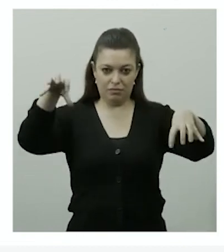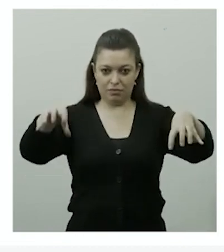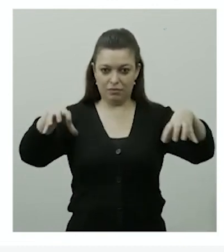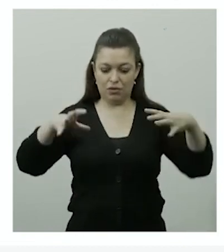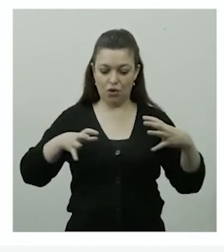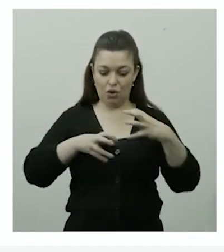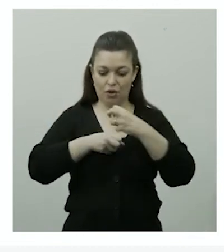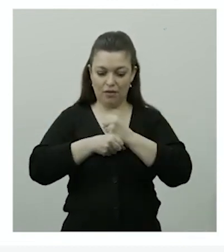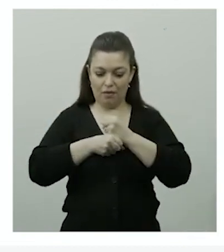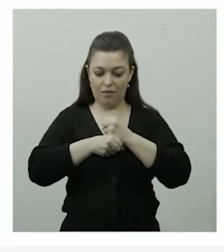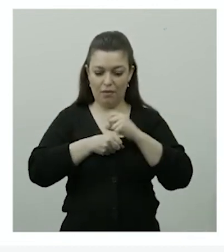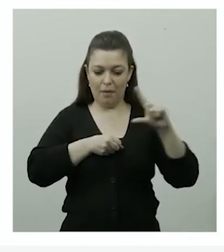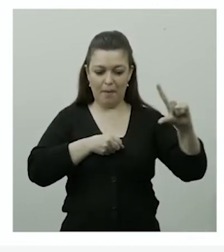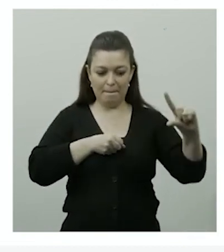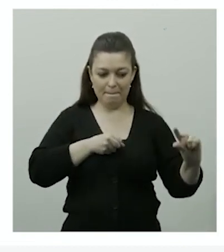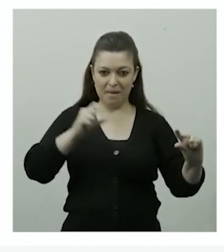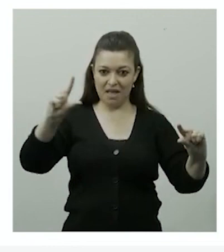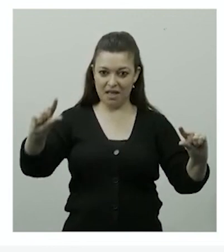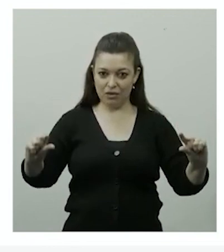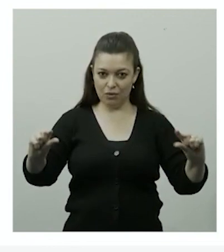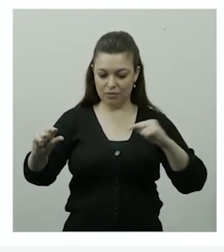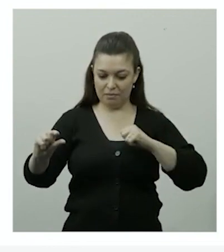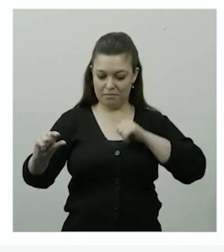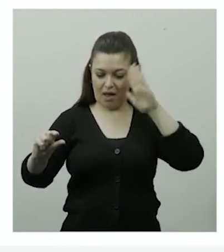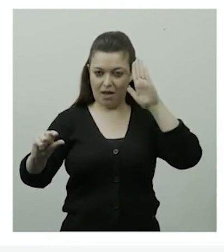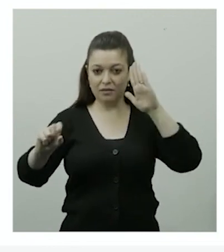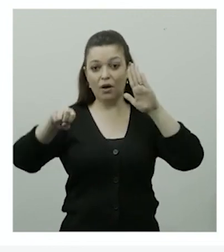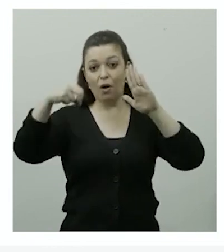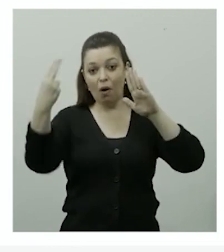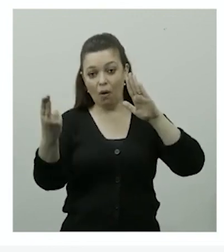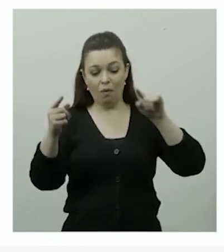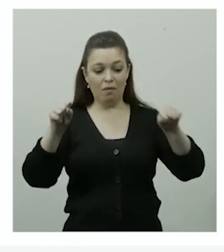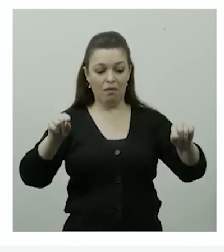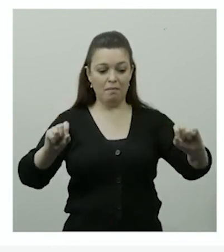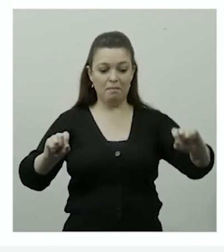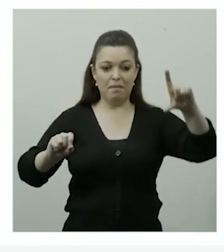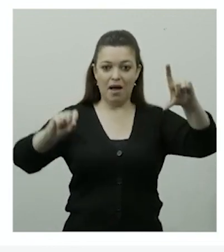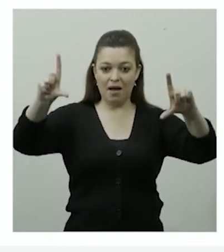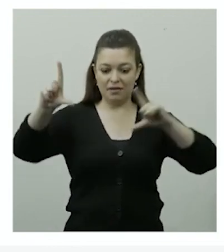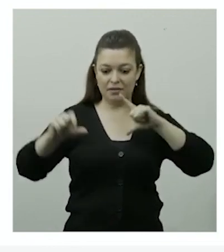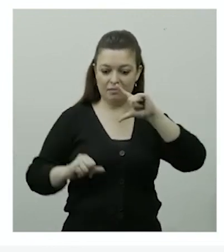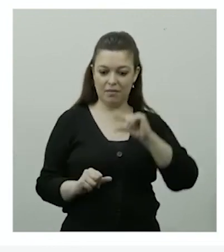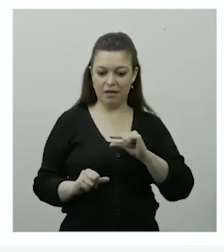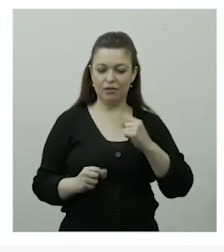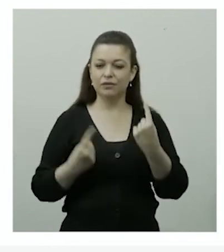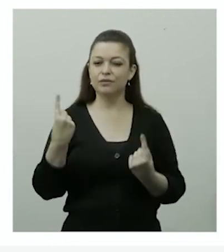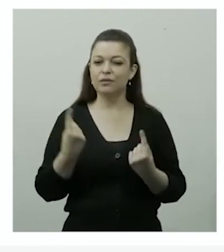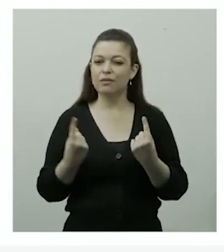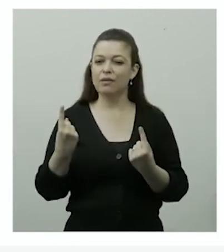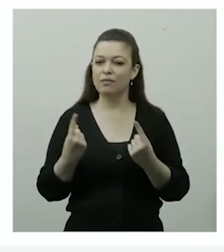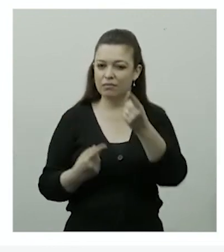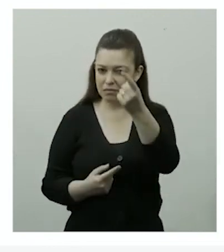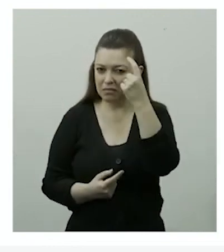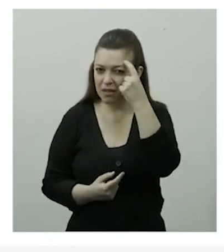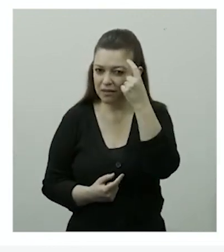que o total ou mais copos do que o total? Pensaram aí? Vamos para a resposta?